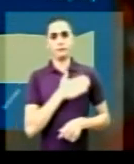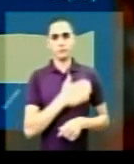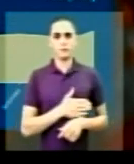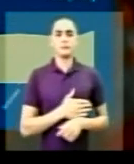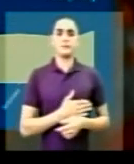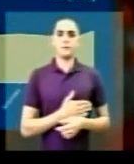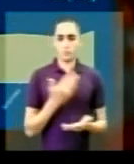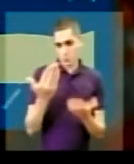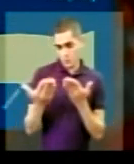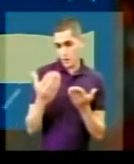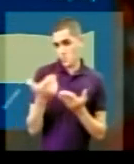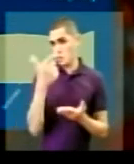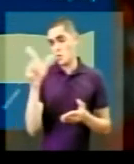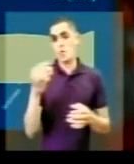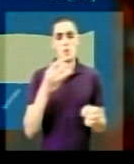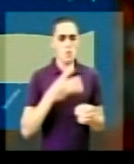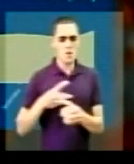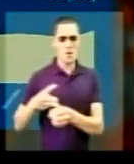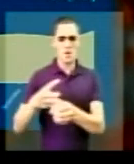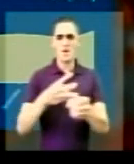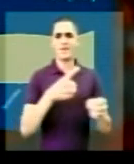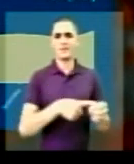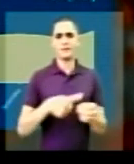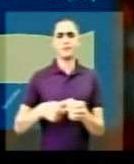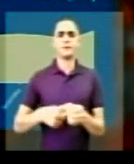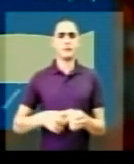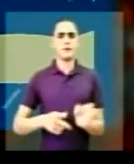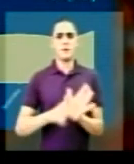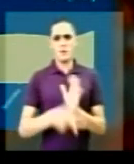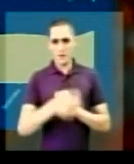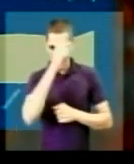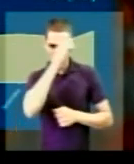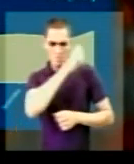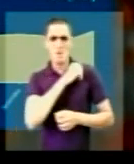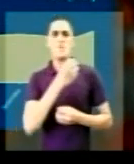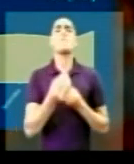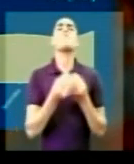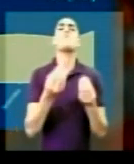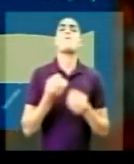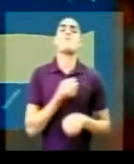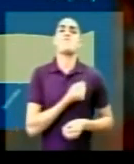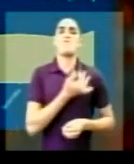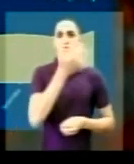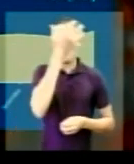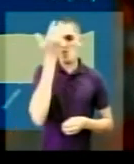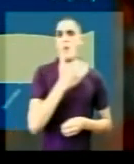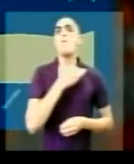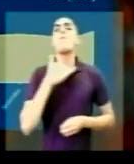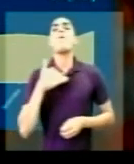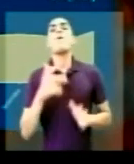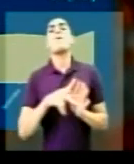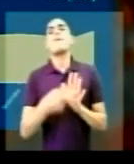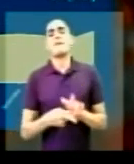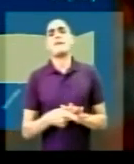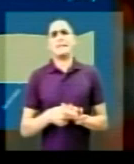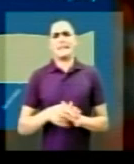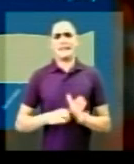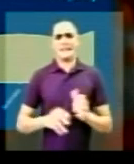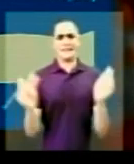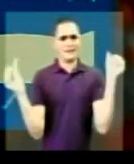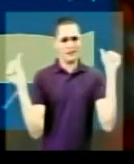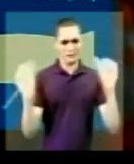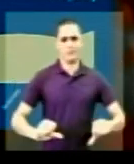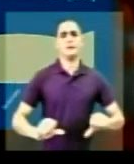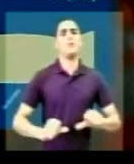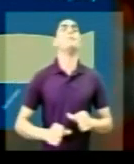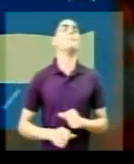outros municípios, né, Rio Preto, como que está a mortalidade em Rio Preto por Covid? Realmente foi tão impactante? Foi, porque cada